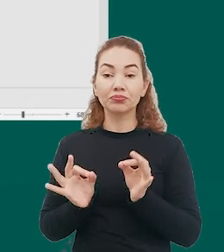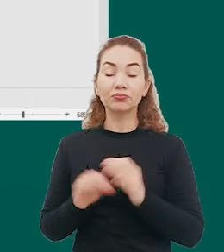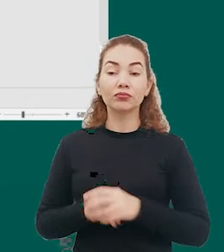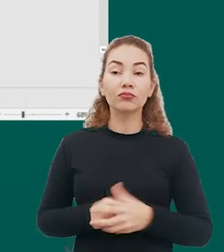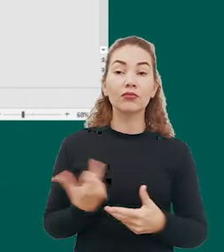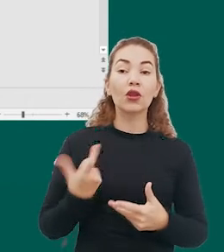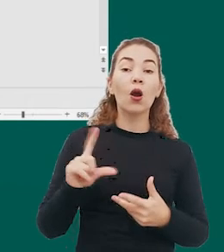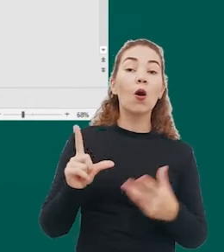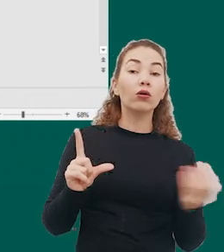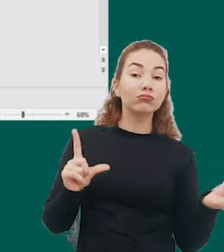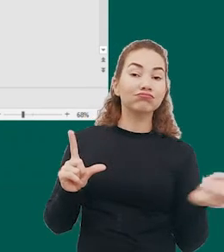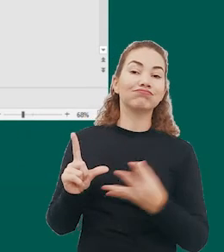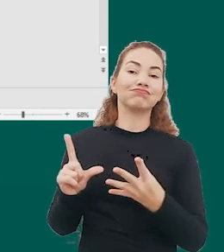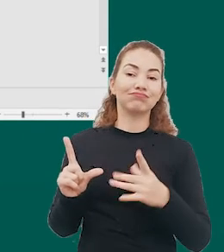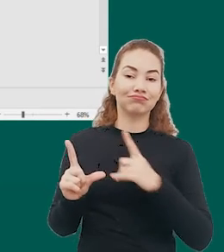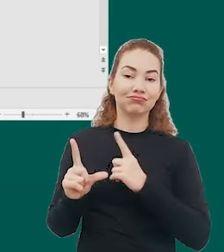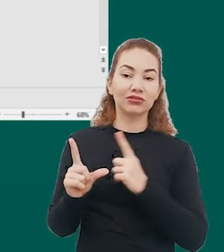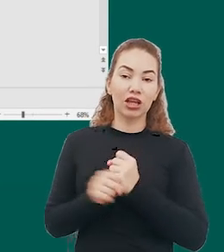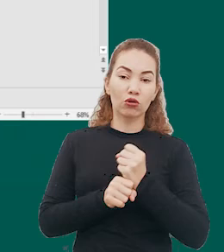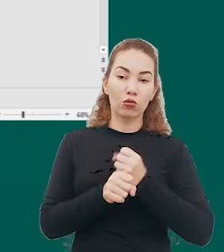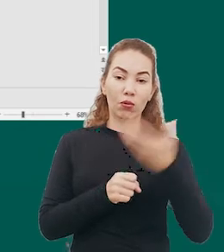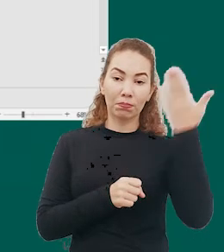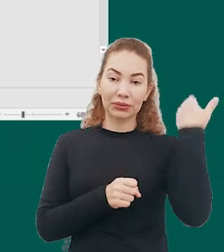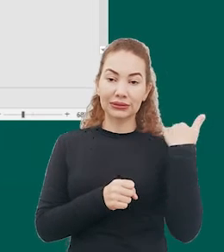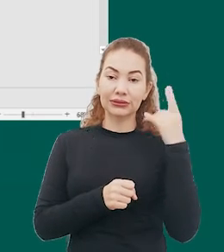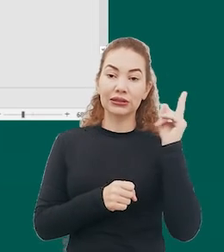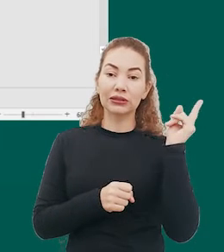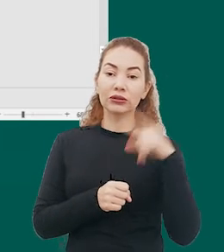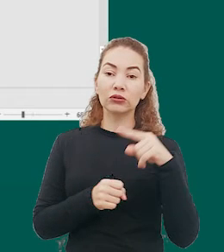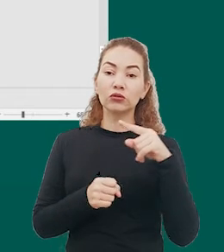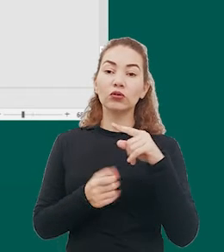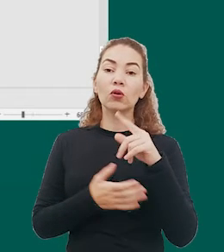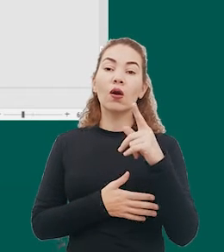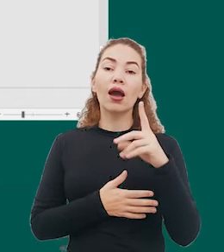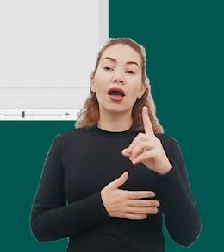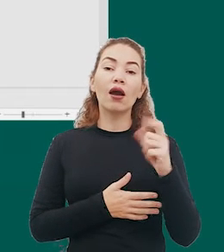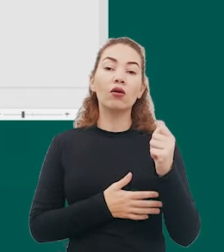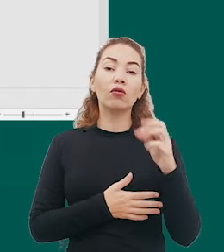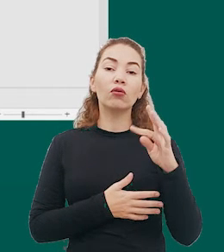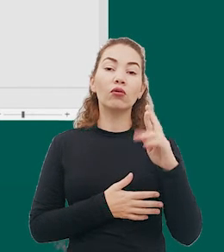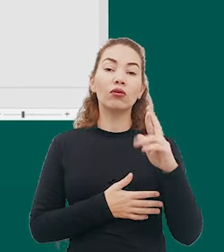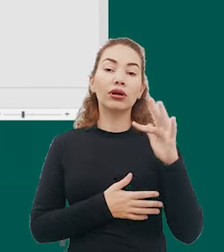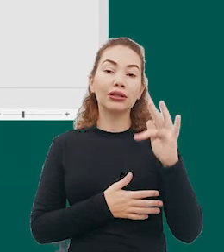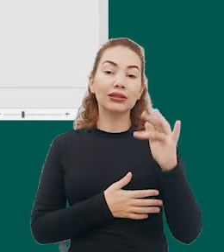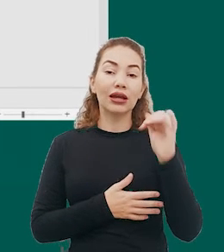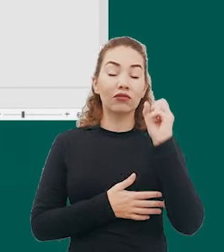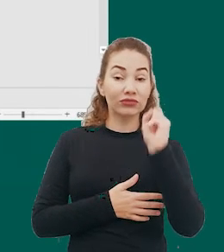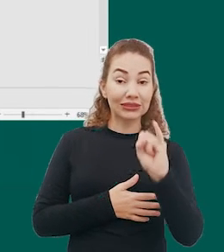Outra novidade também, que já vem do ano passado, é a impressão do DARF. Se nós